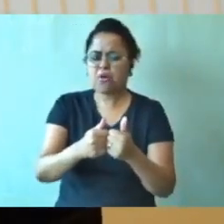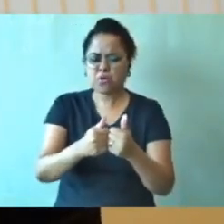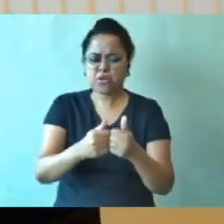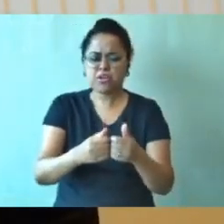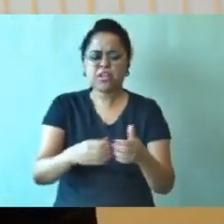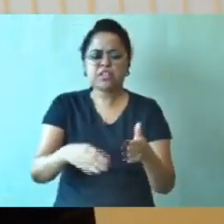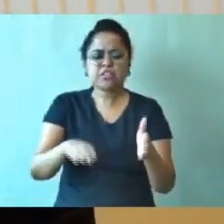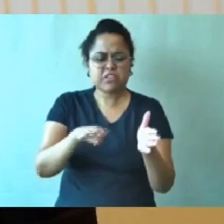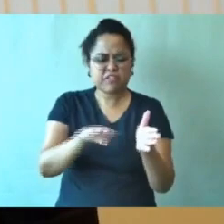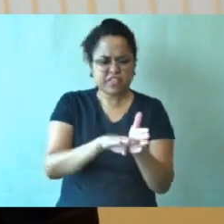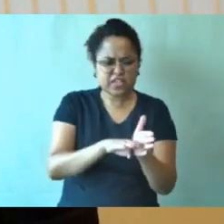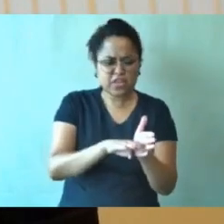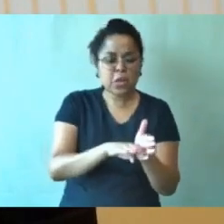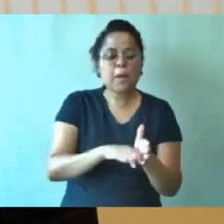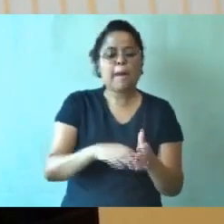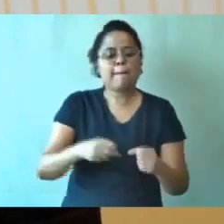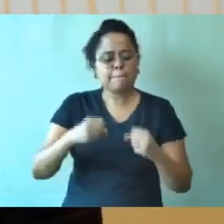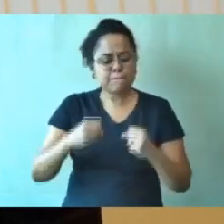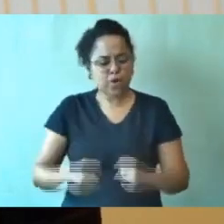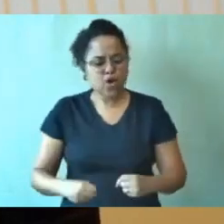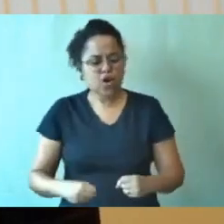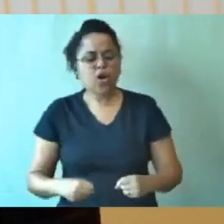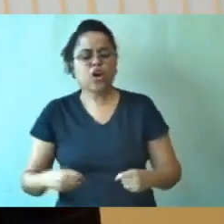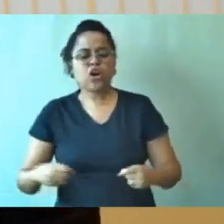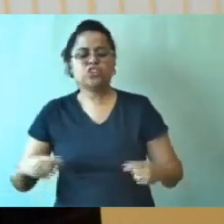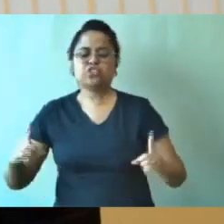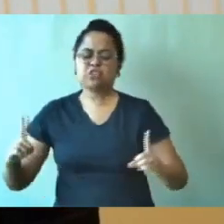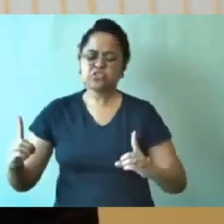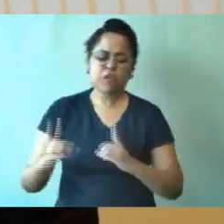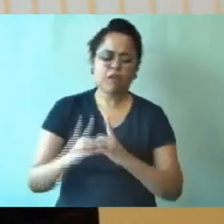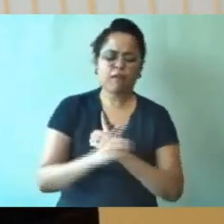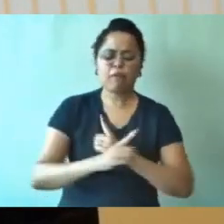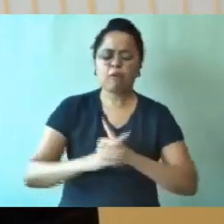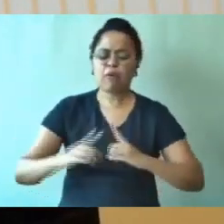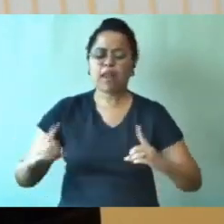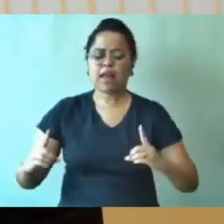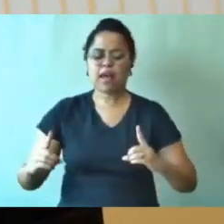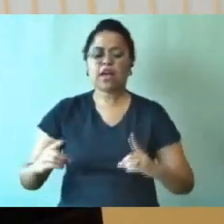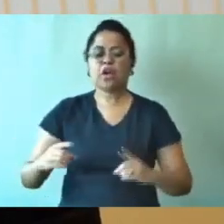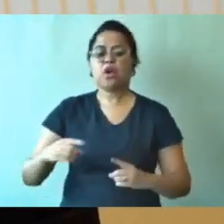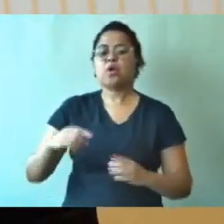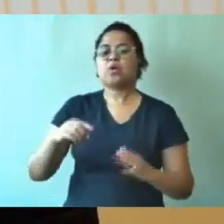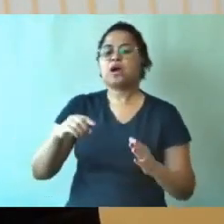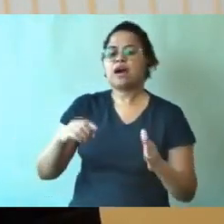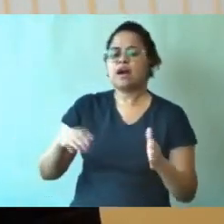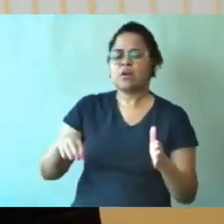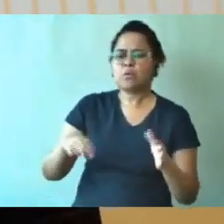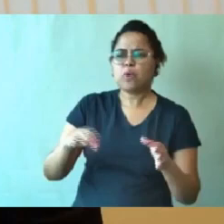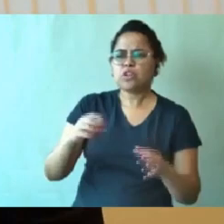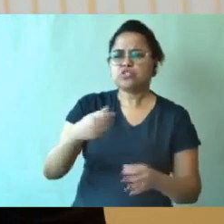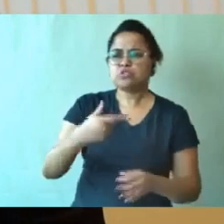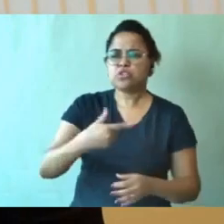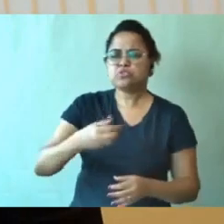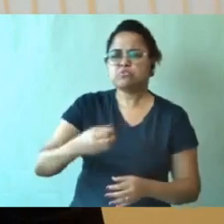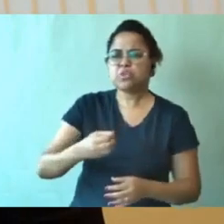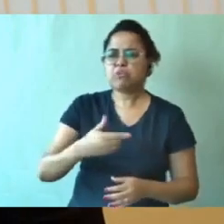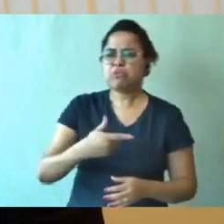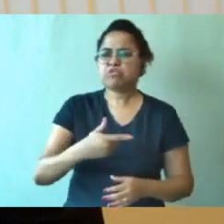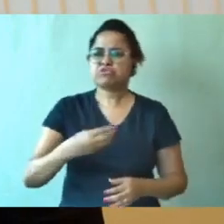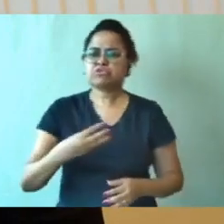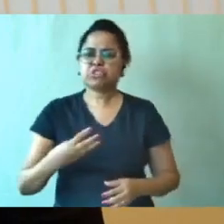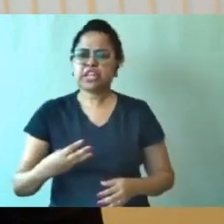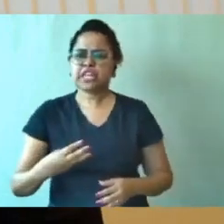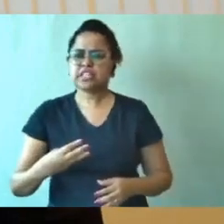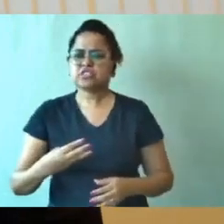ano 2023 inteiro, pelo contrato de 12 anos de uso. Tá certo? Então, assim,